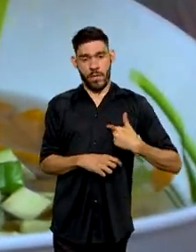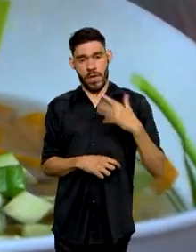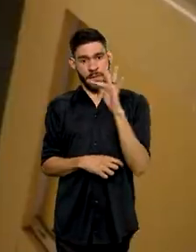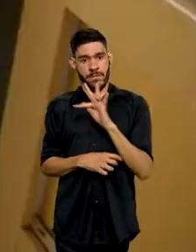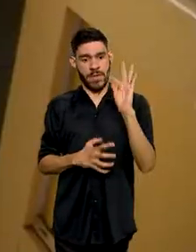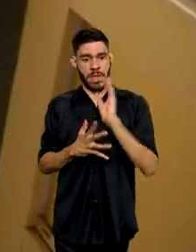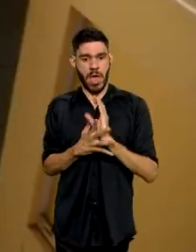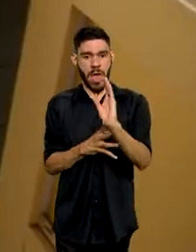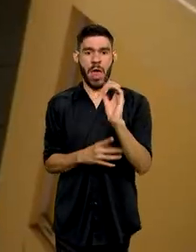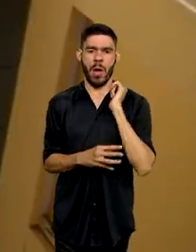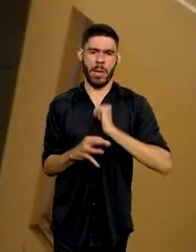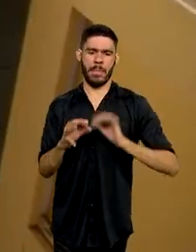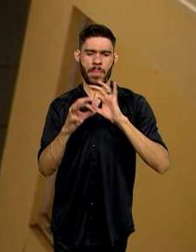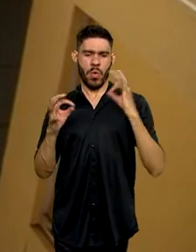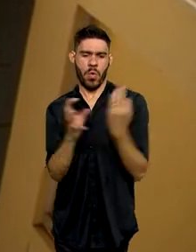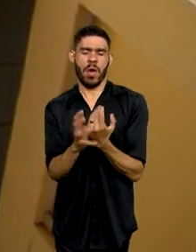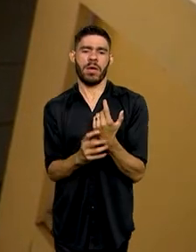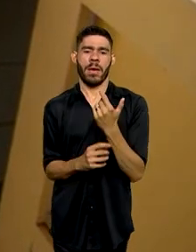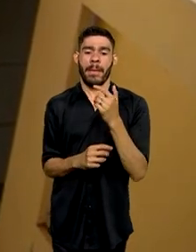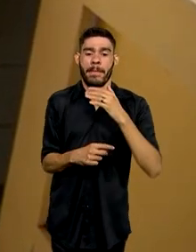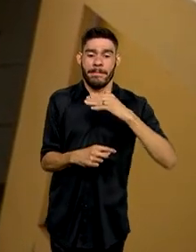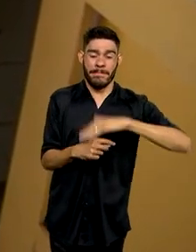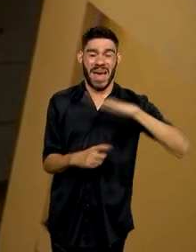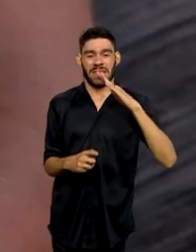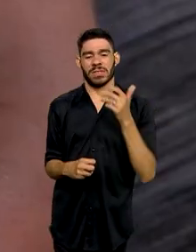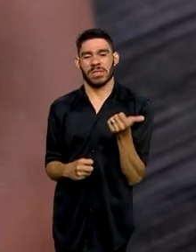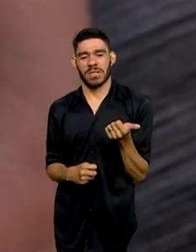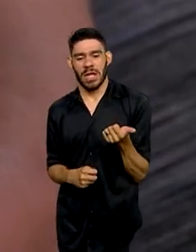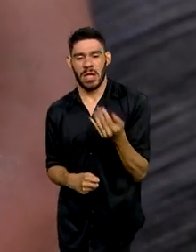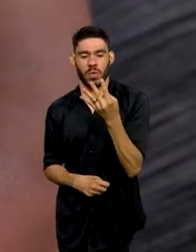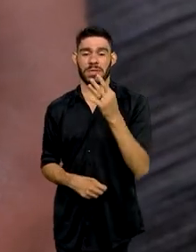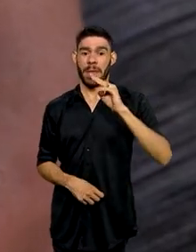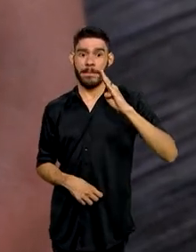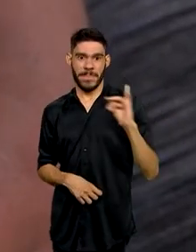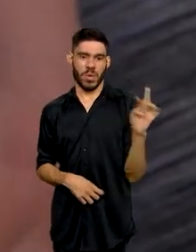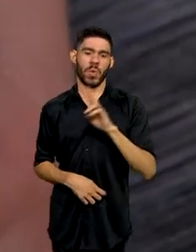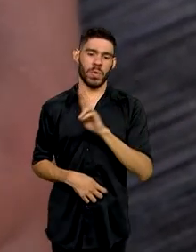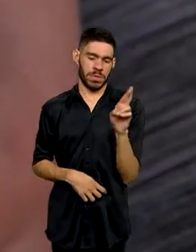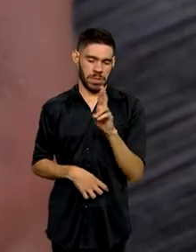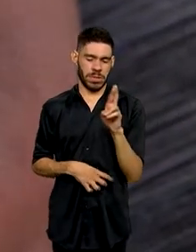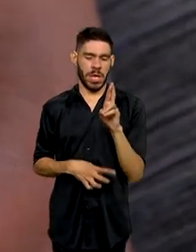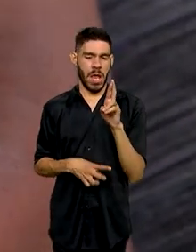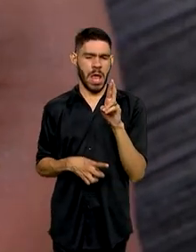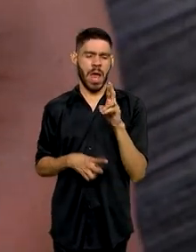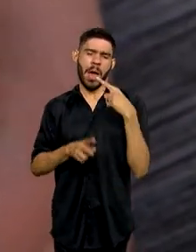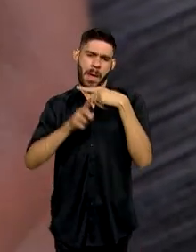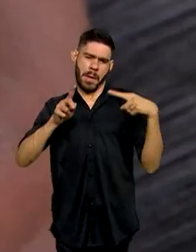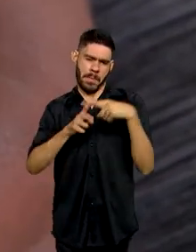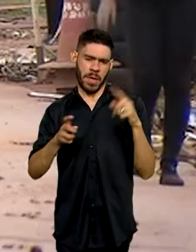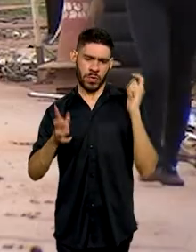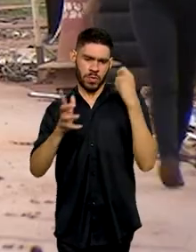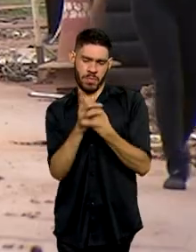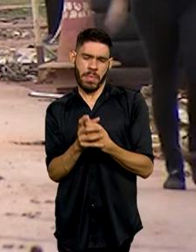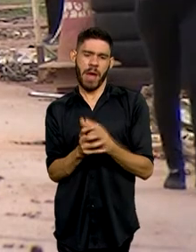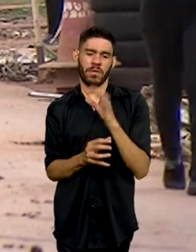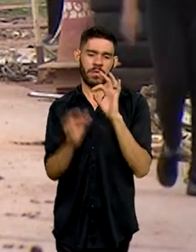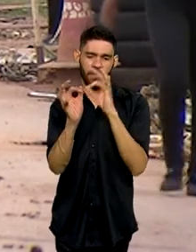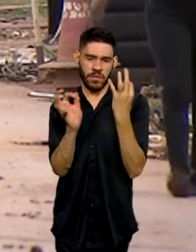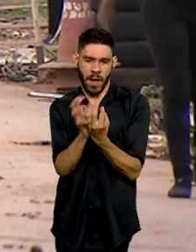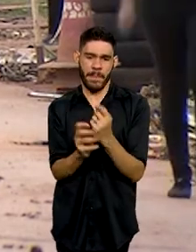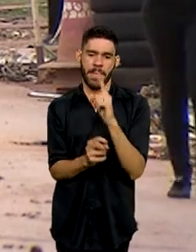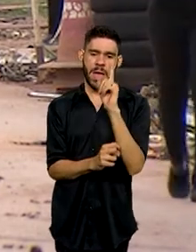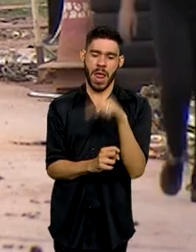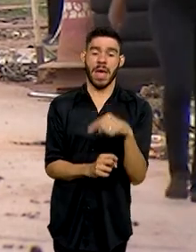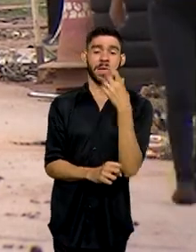destinou ao Bolsa Família mais de 14 bilhões de reais. O valor médio pago por família foi de